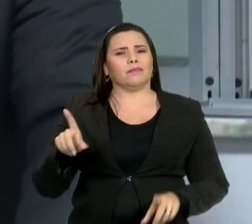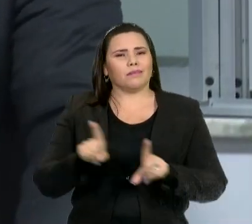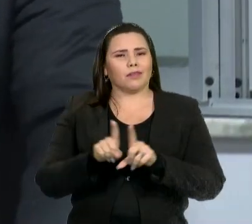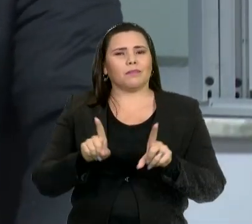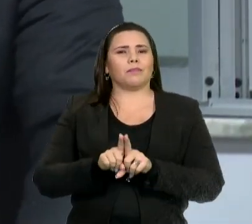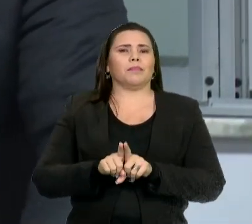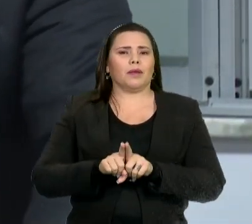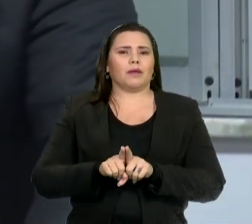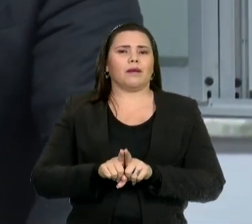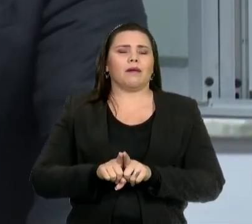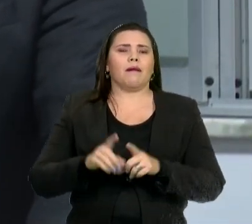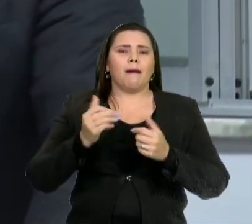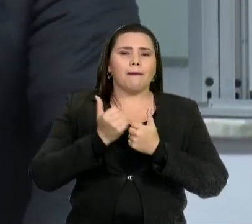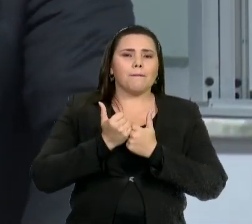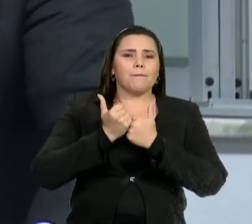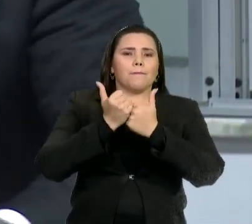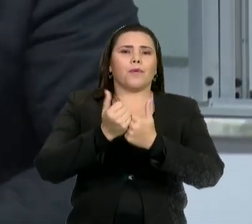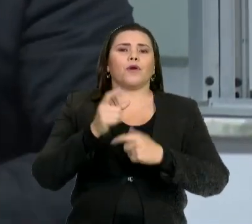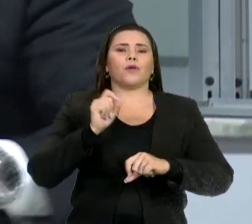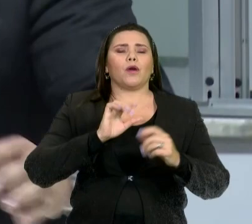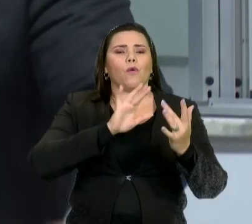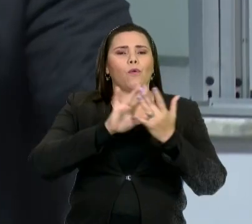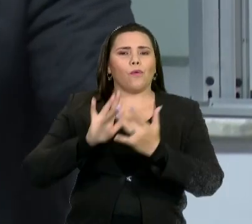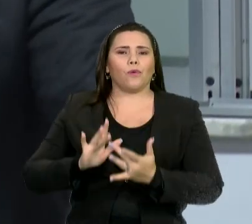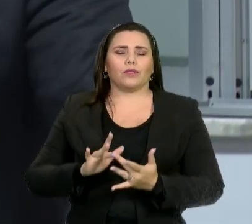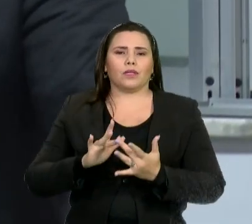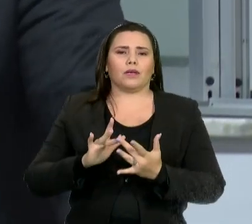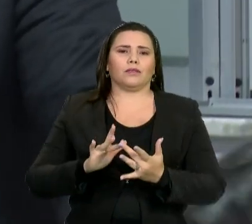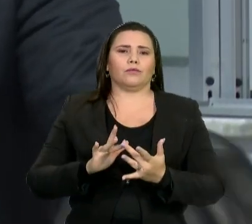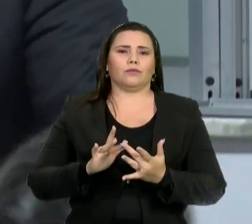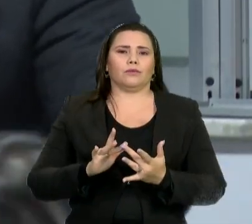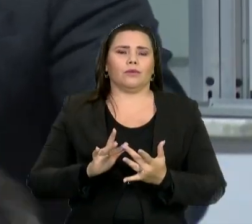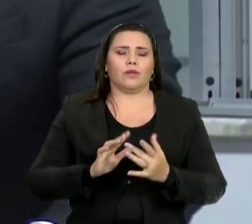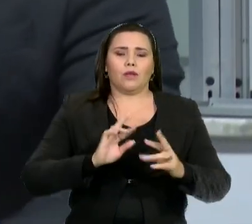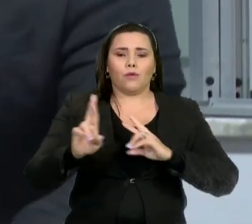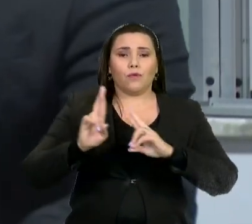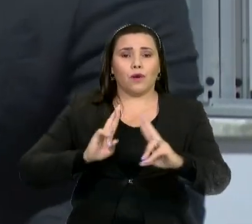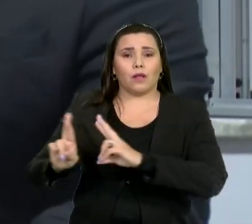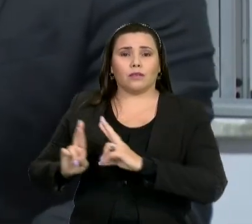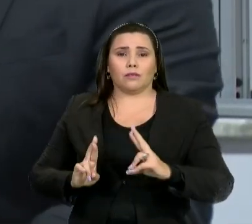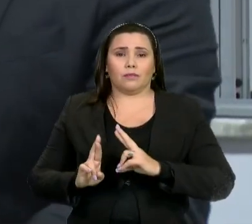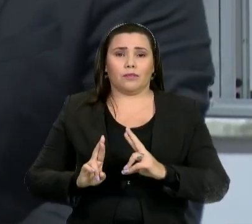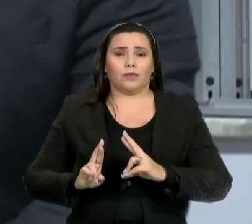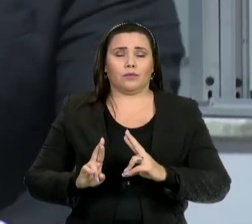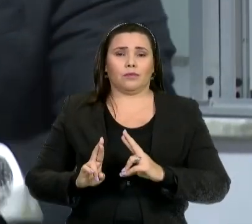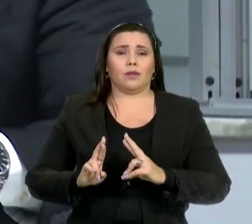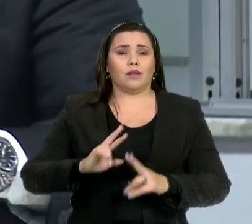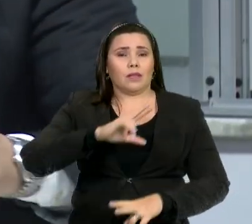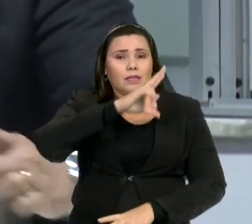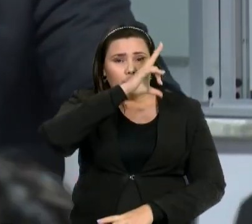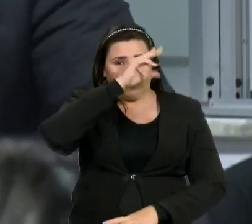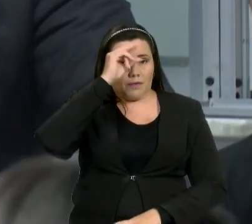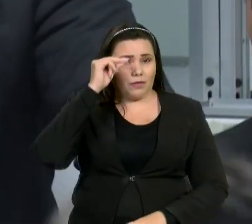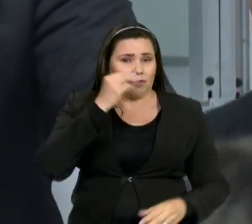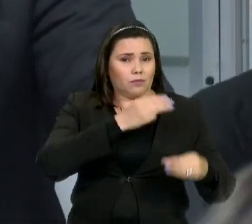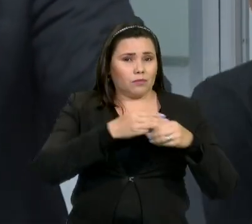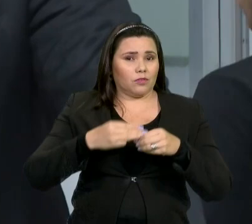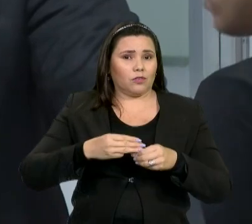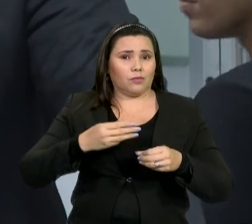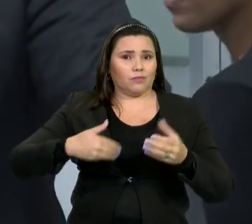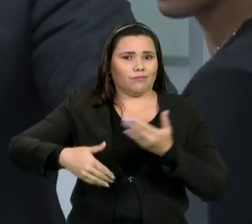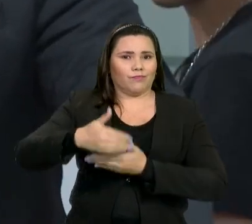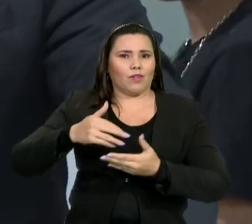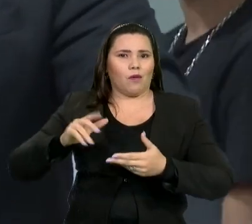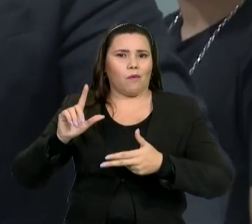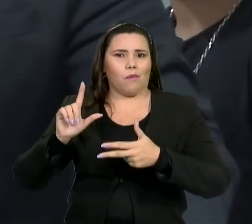o requerimento da Assembleia e realizar este grande ato político-institucional que eu sei